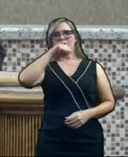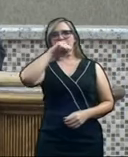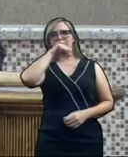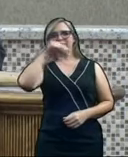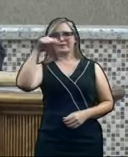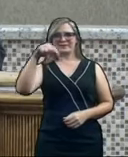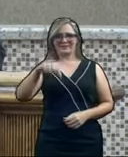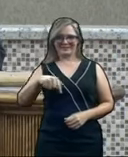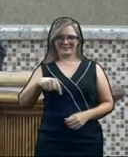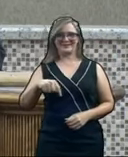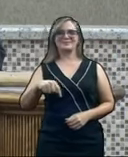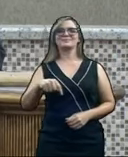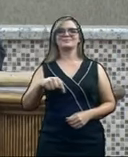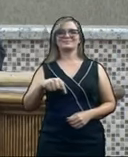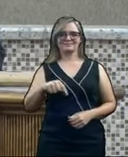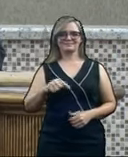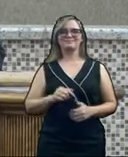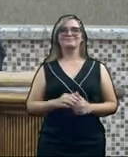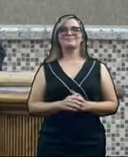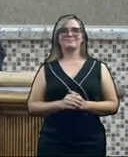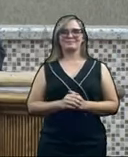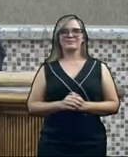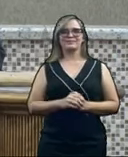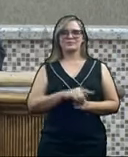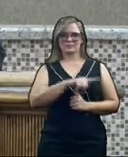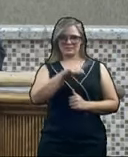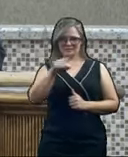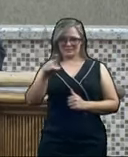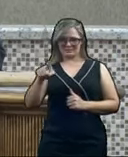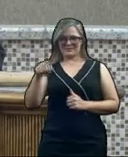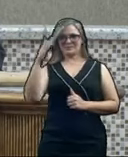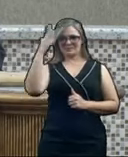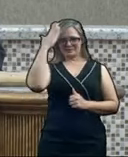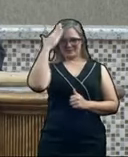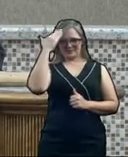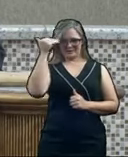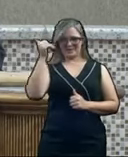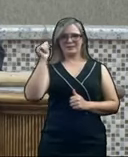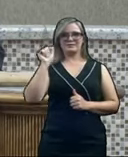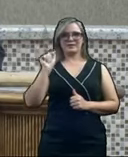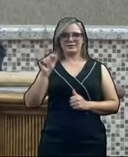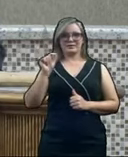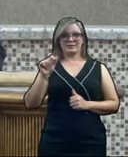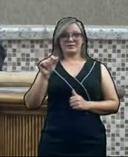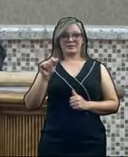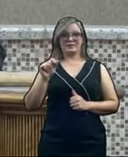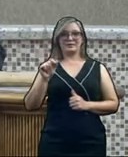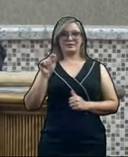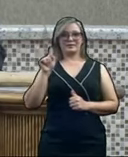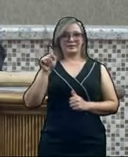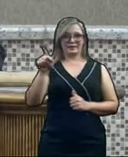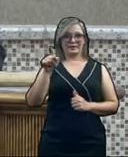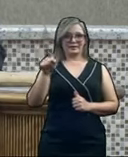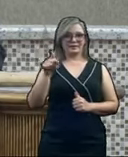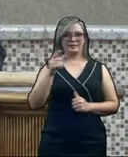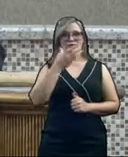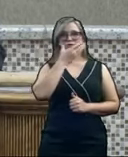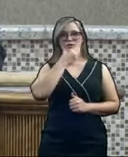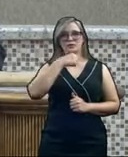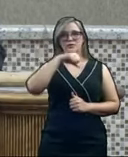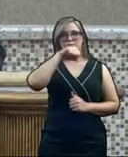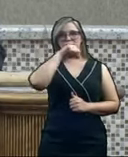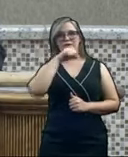sabem que ele em razão da pandemia Tomou todas as cautelas juntamente com a minha mãe ficou em casa